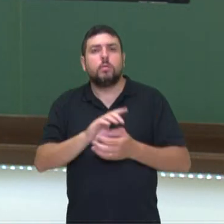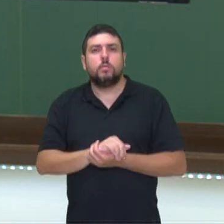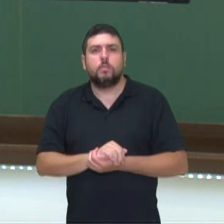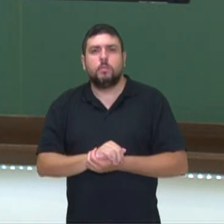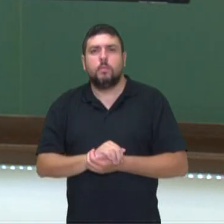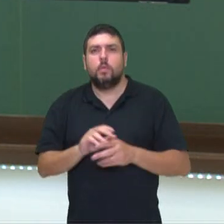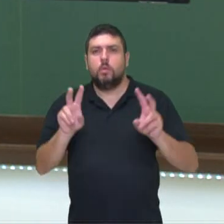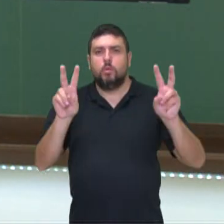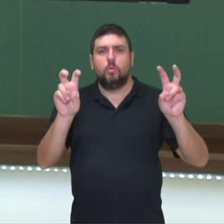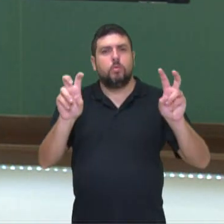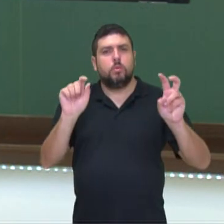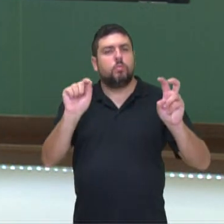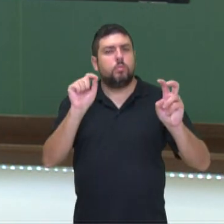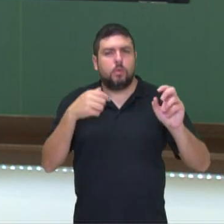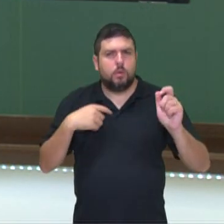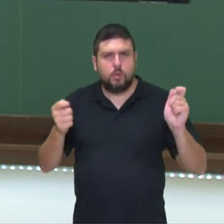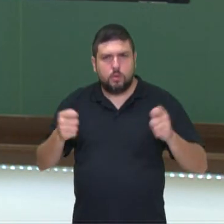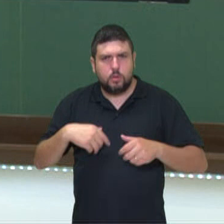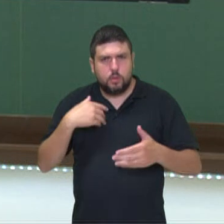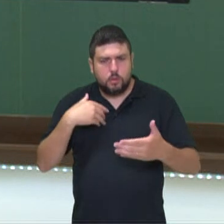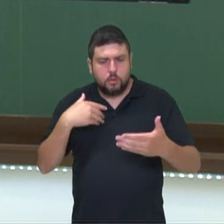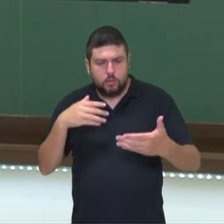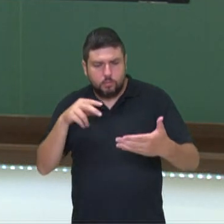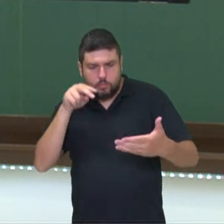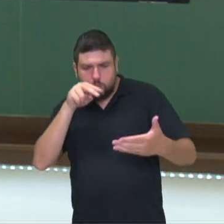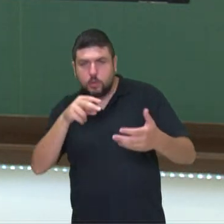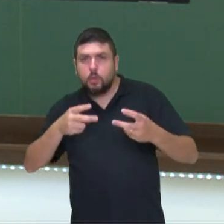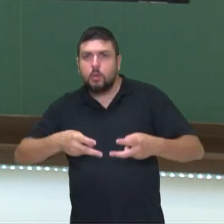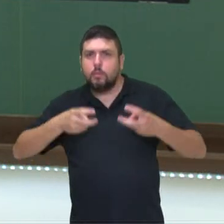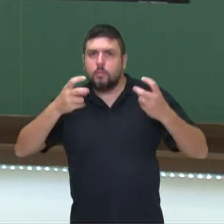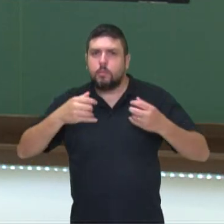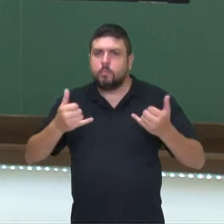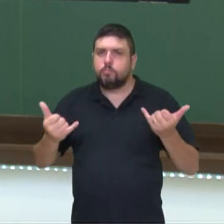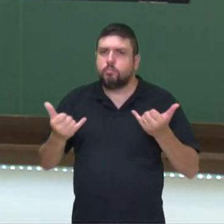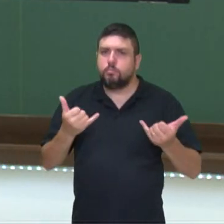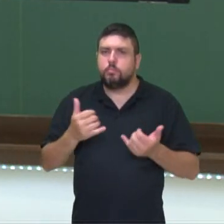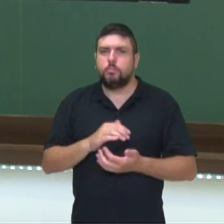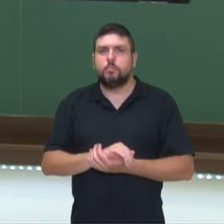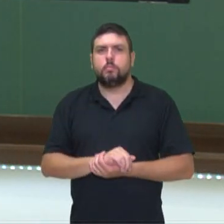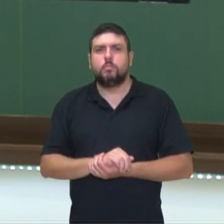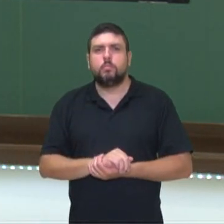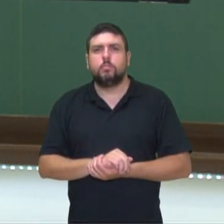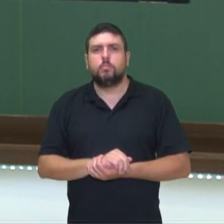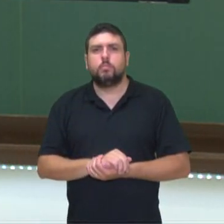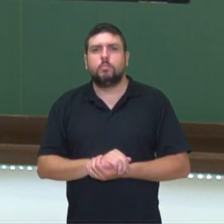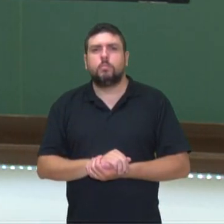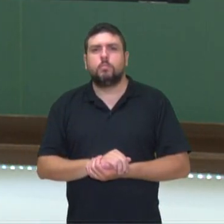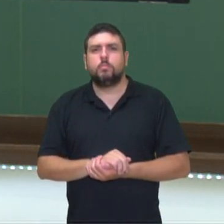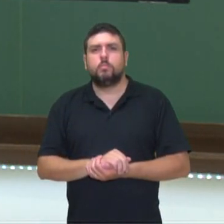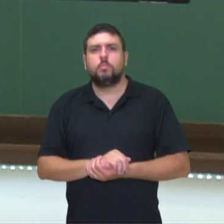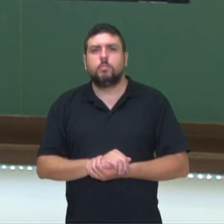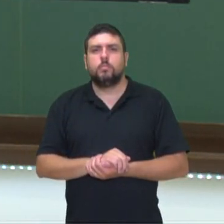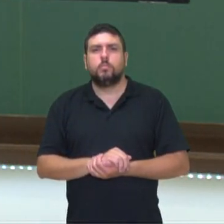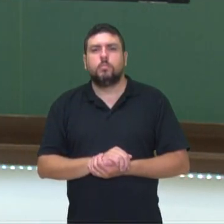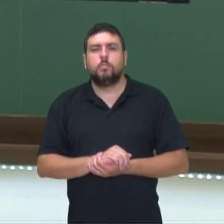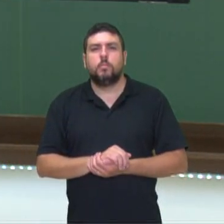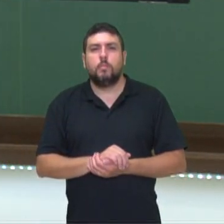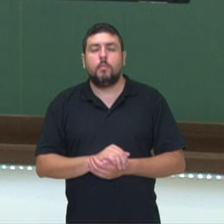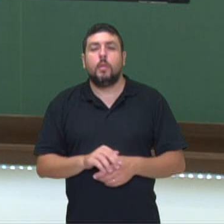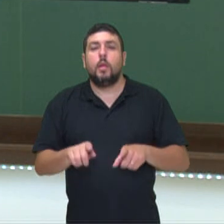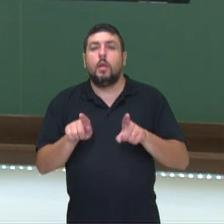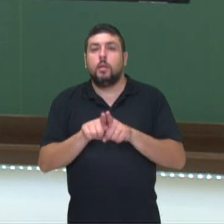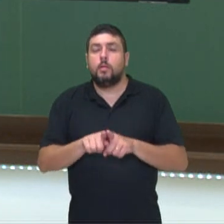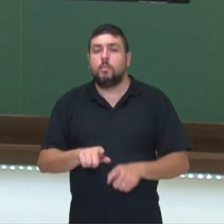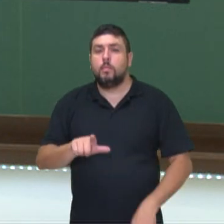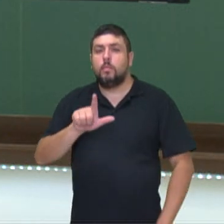leitor já começa a ter acesso à informação que virá na sequência. Nós temos ainda o lead, que é